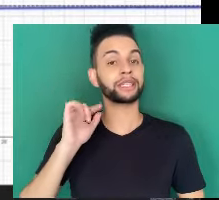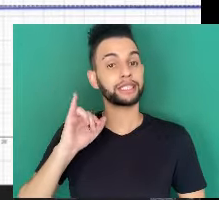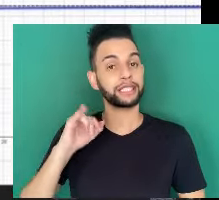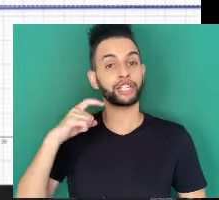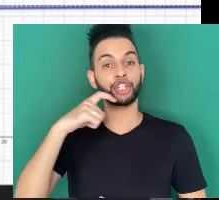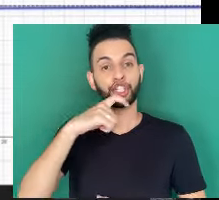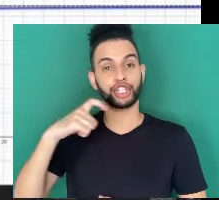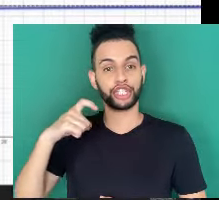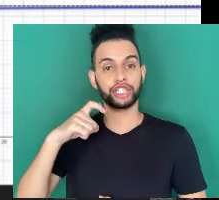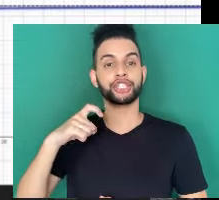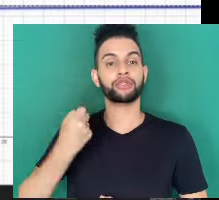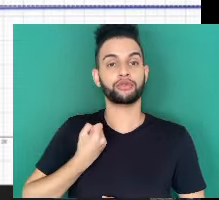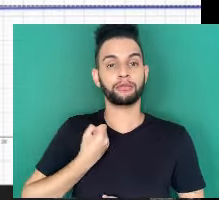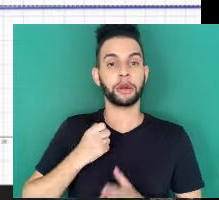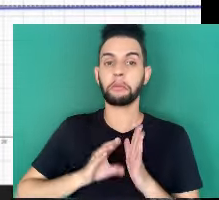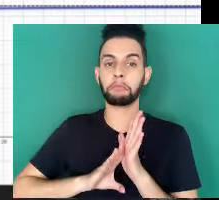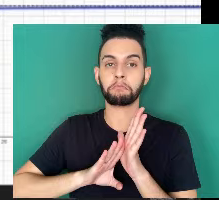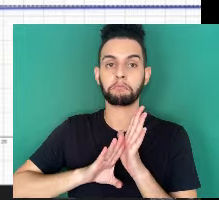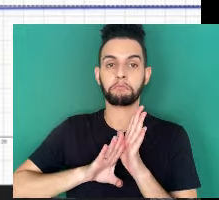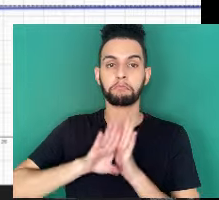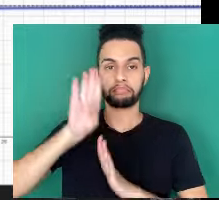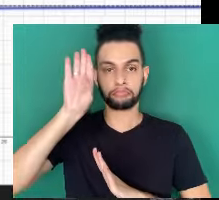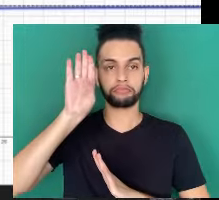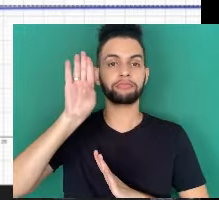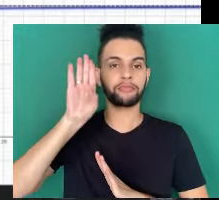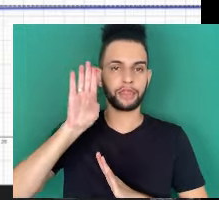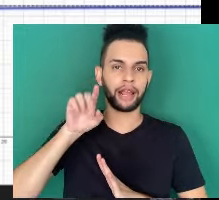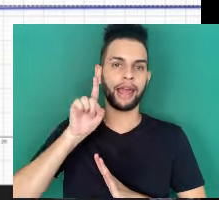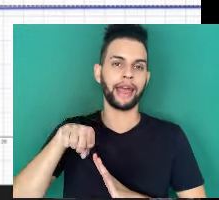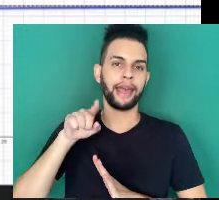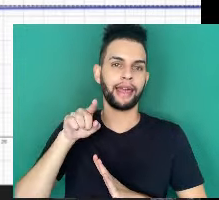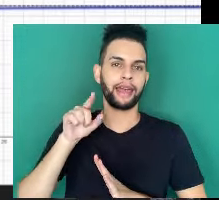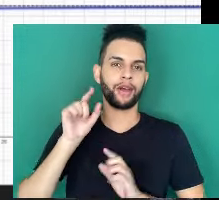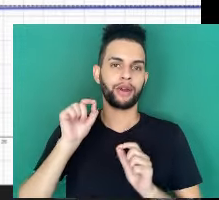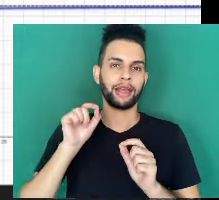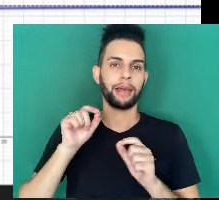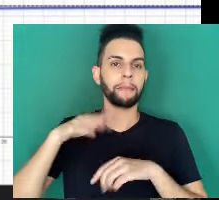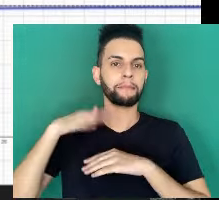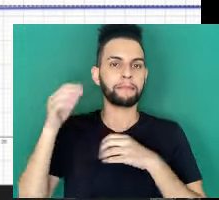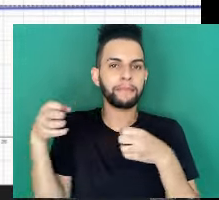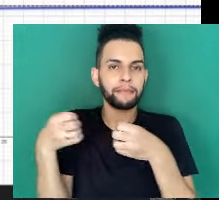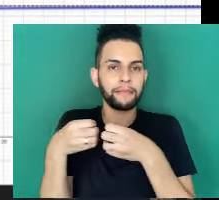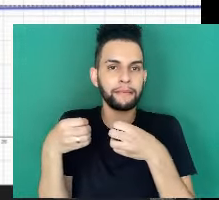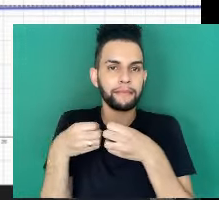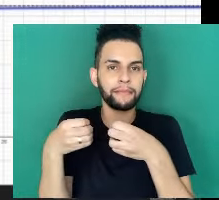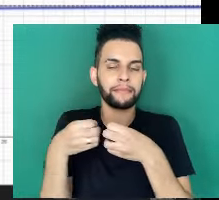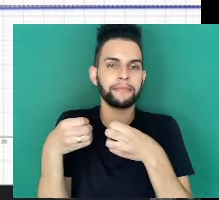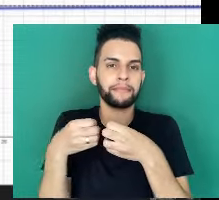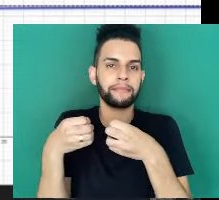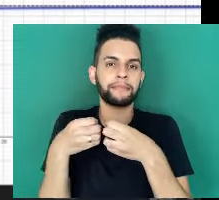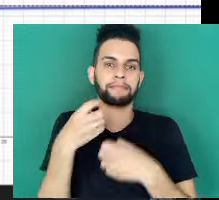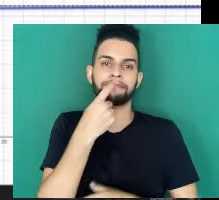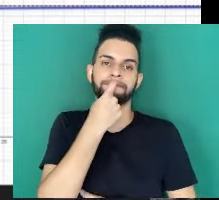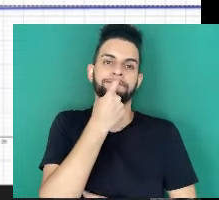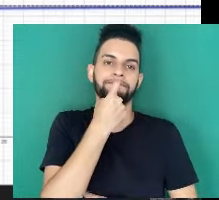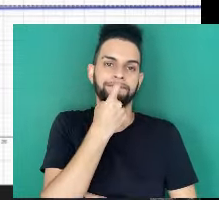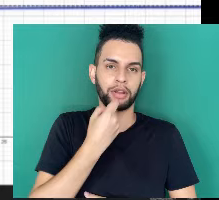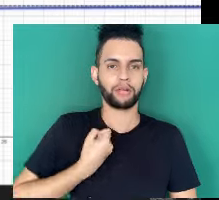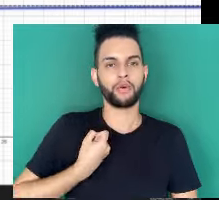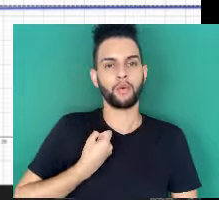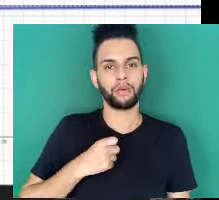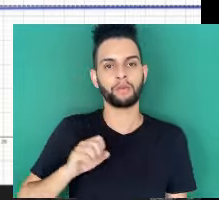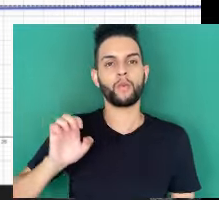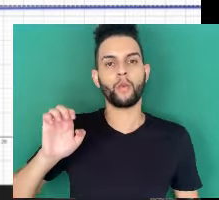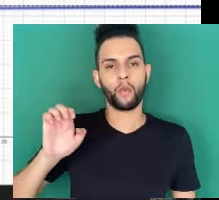x cresce cada vez mais. O comportamento é de se aproximar cada vez mais desse número